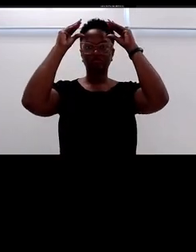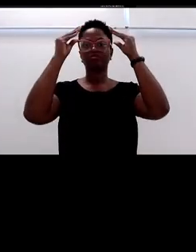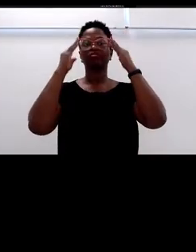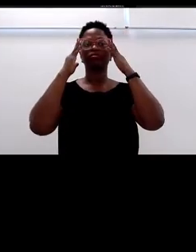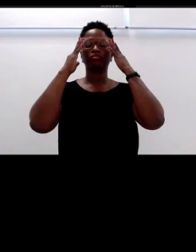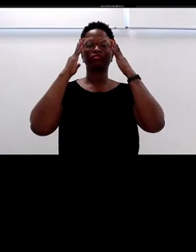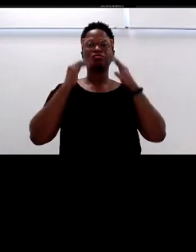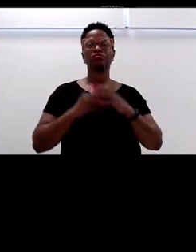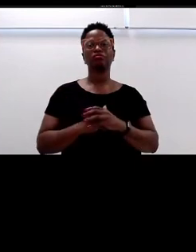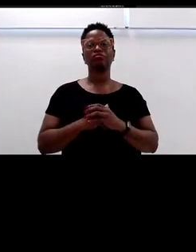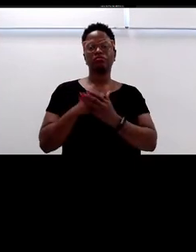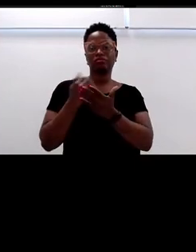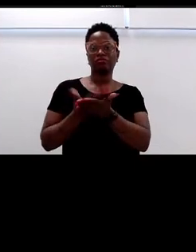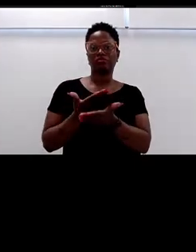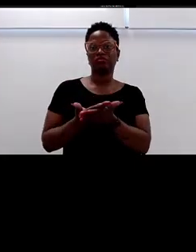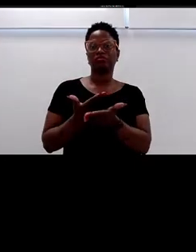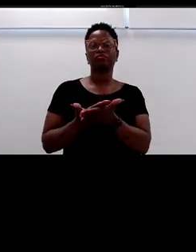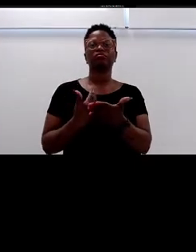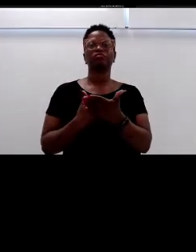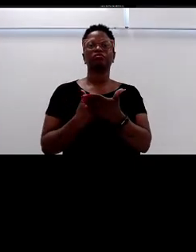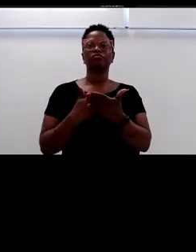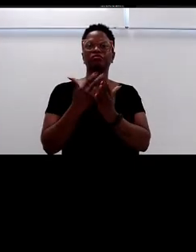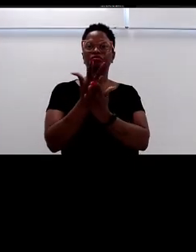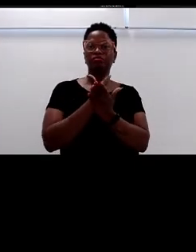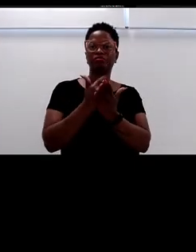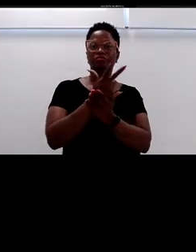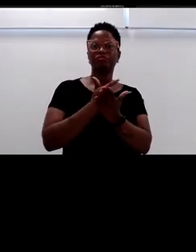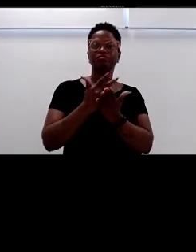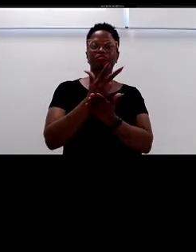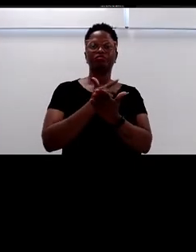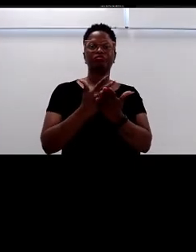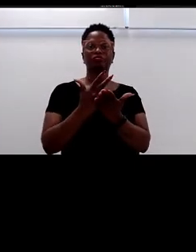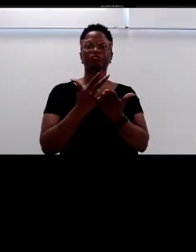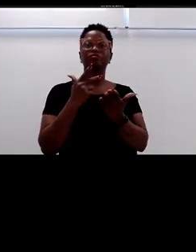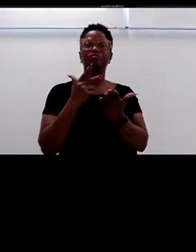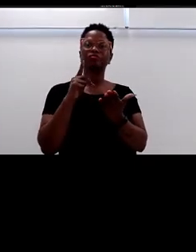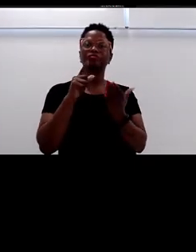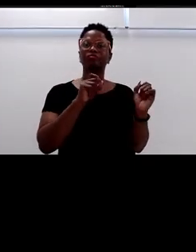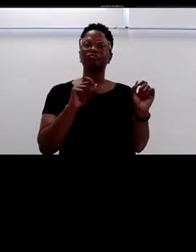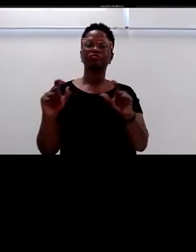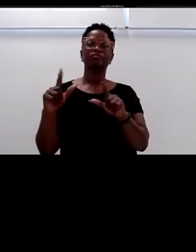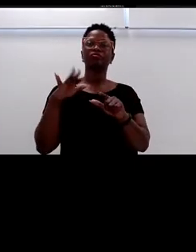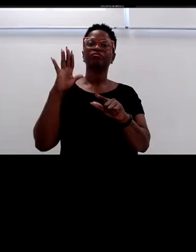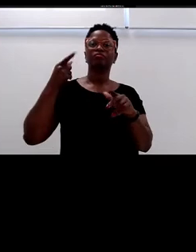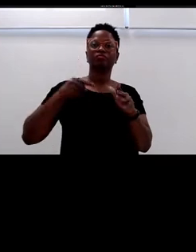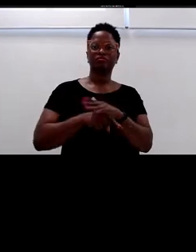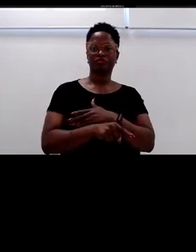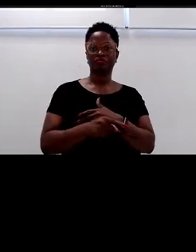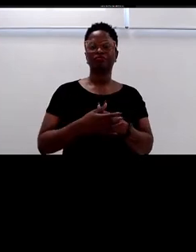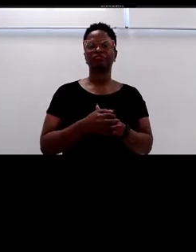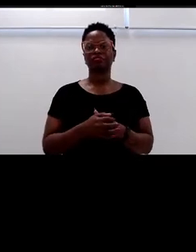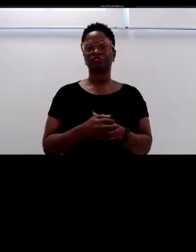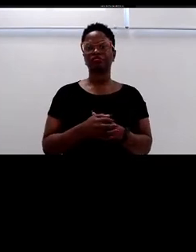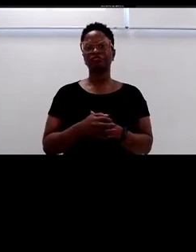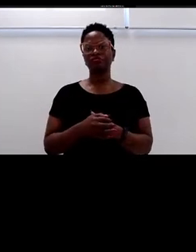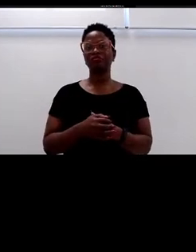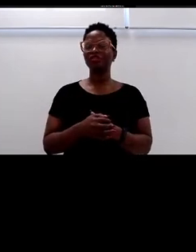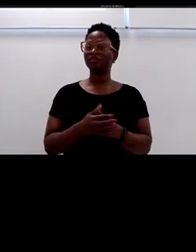do estudo do desenho, através da figura, com mais profundidade. E nada